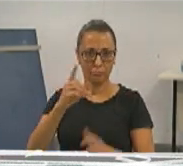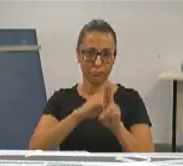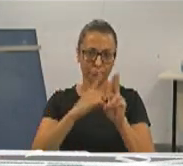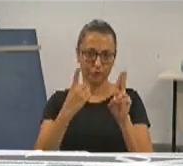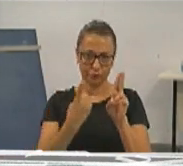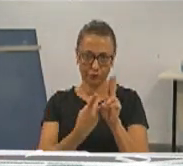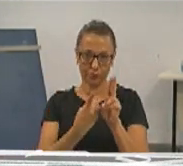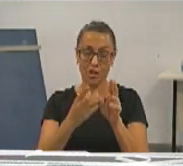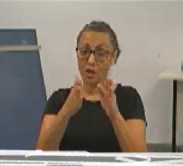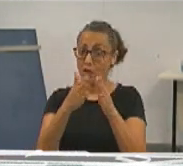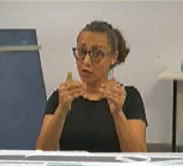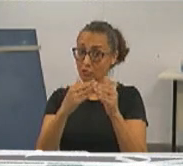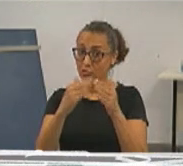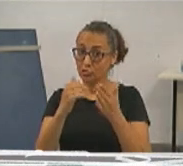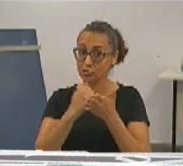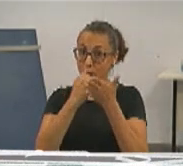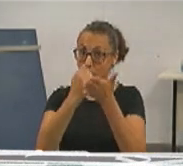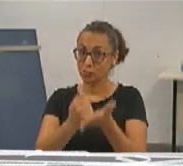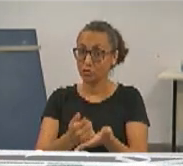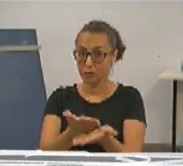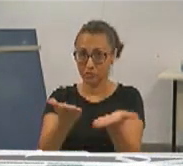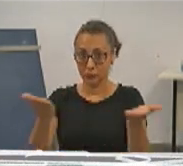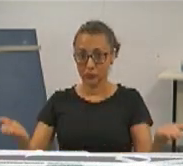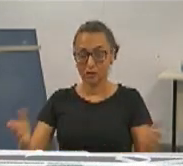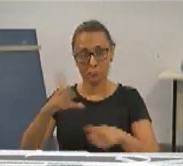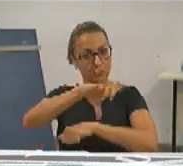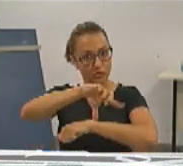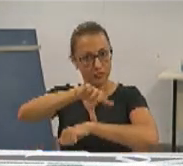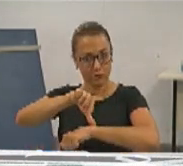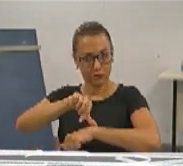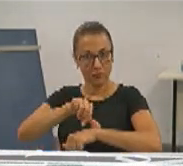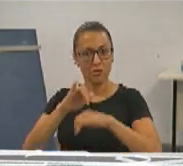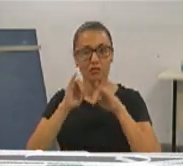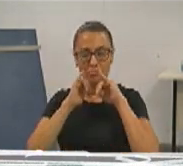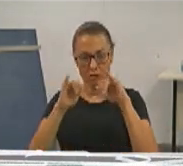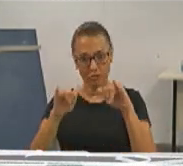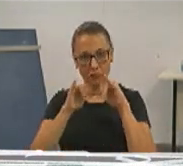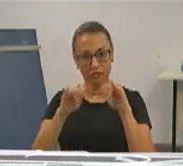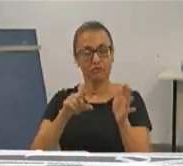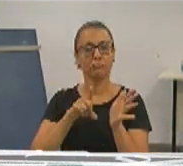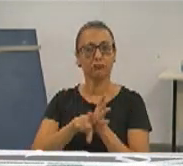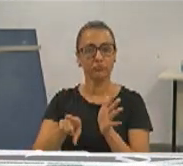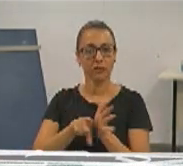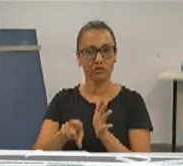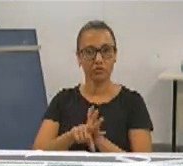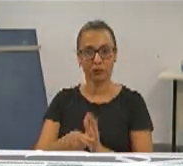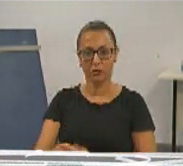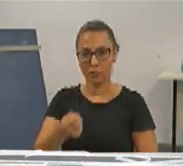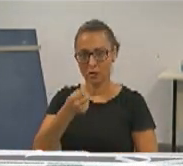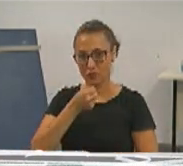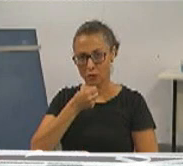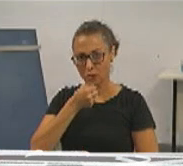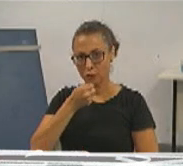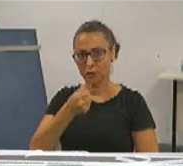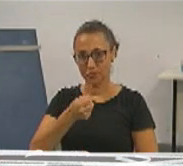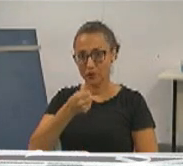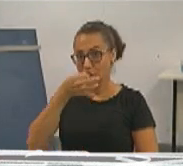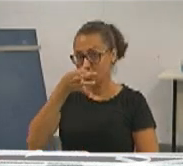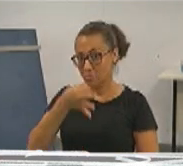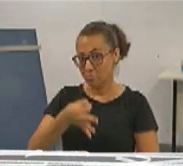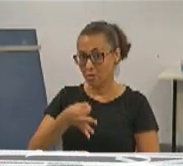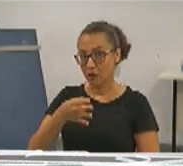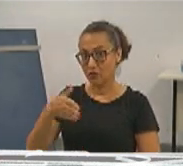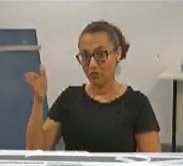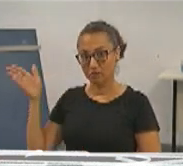Pedimos a colaboração de todos para não haver atrasos e informamos que perguntas serão feitas no microfone, exatamente aquele que